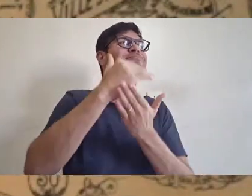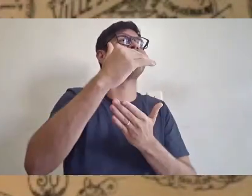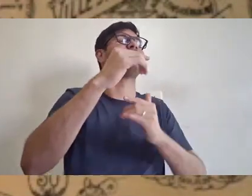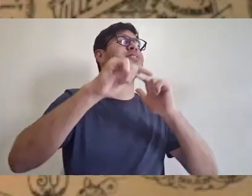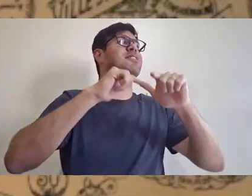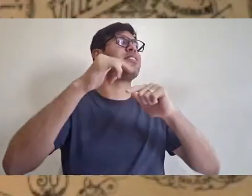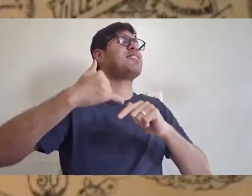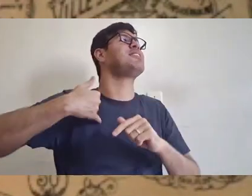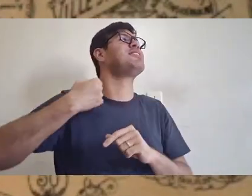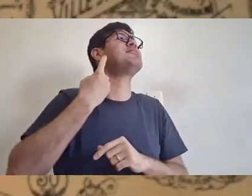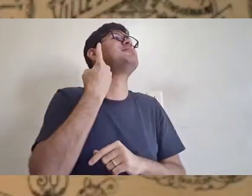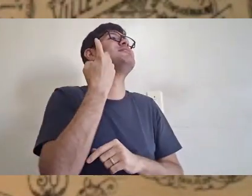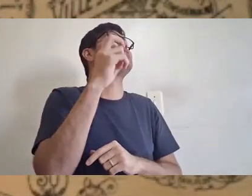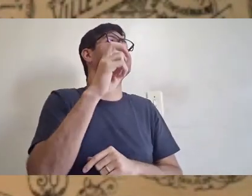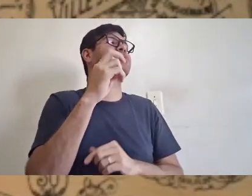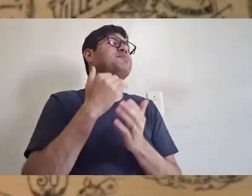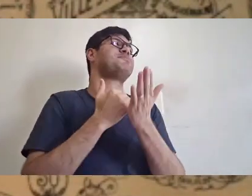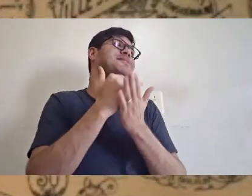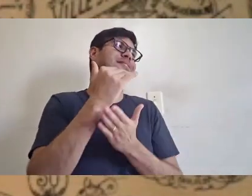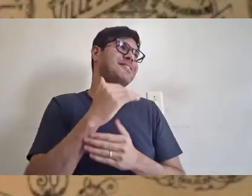15 anos.